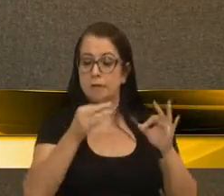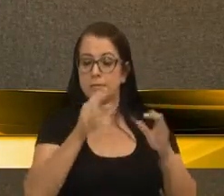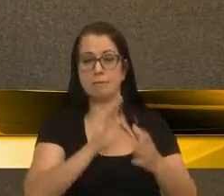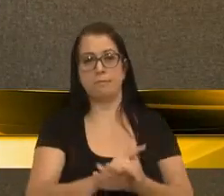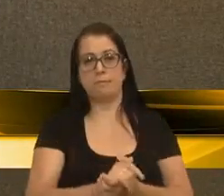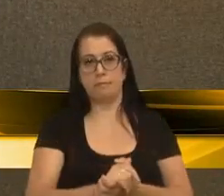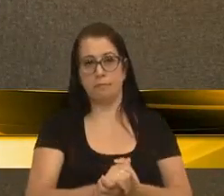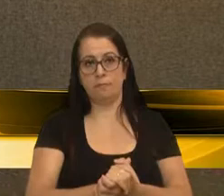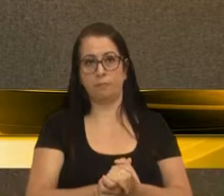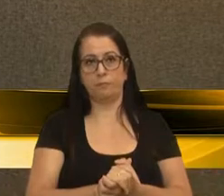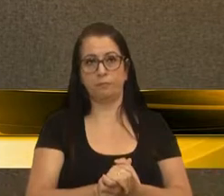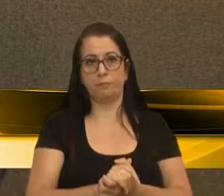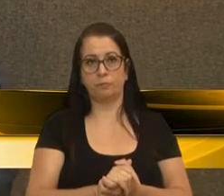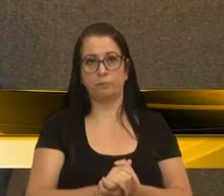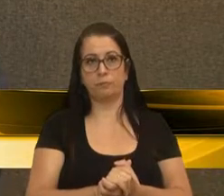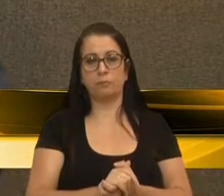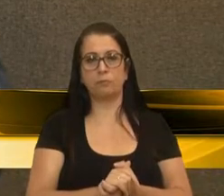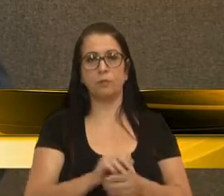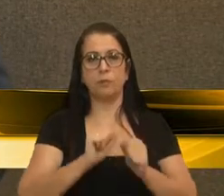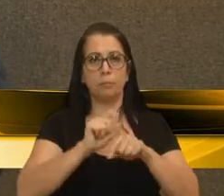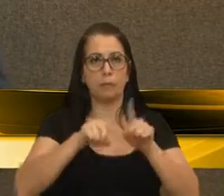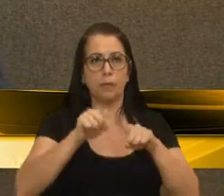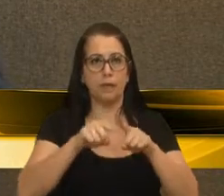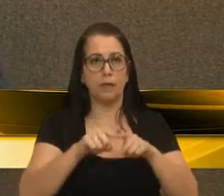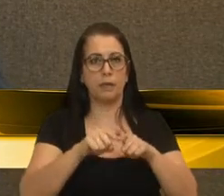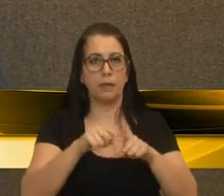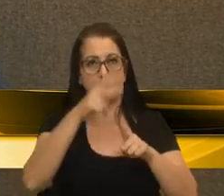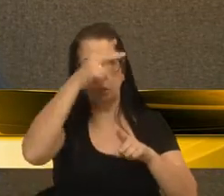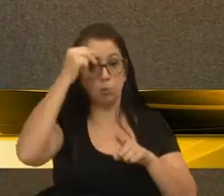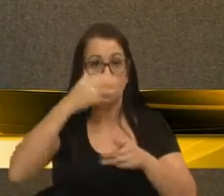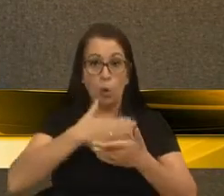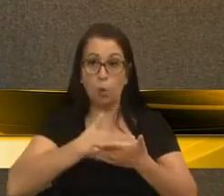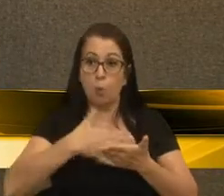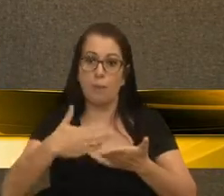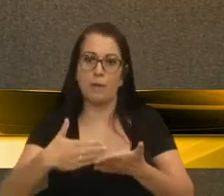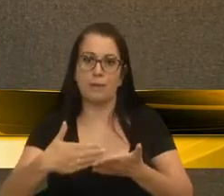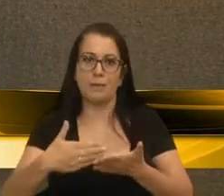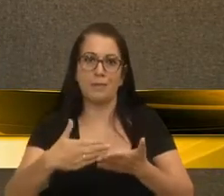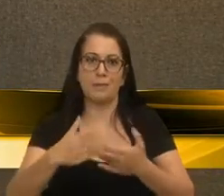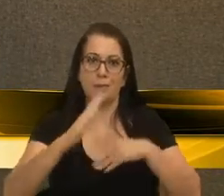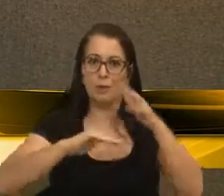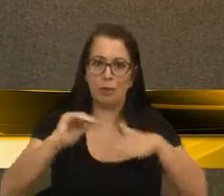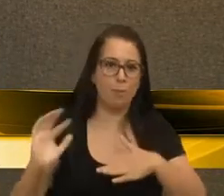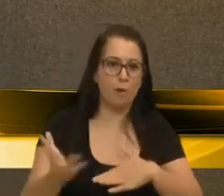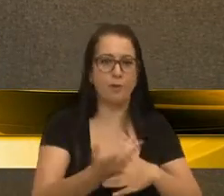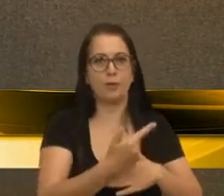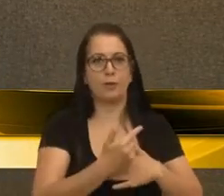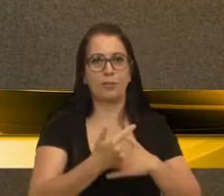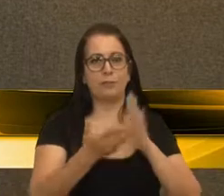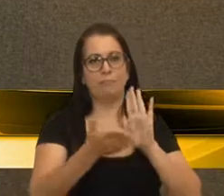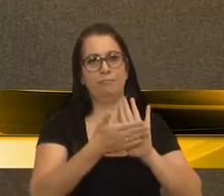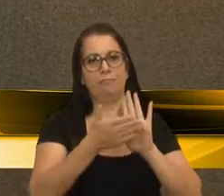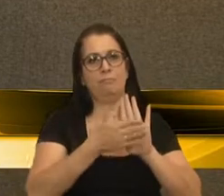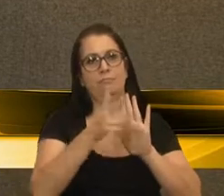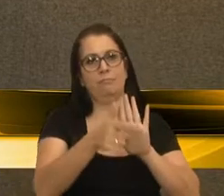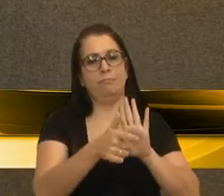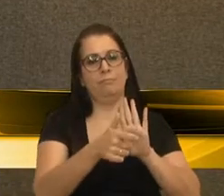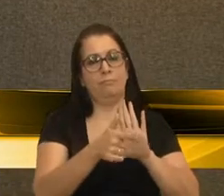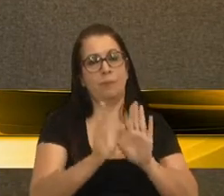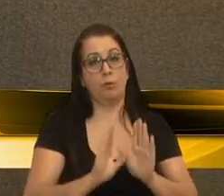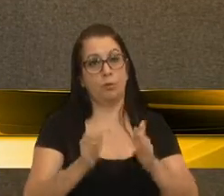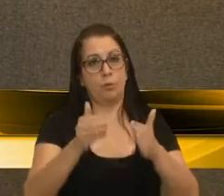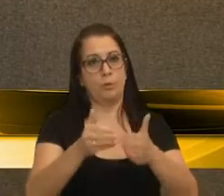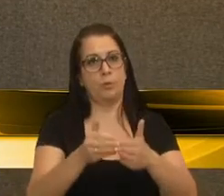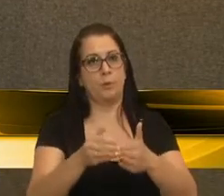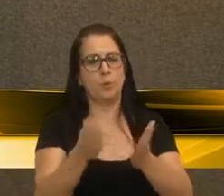de que o mercado público é o carro-chefe, né, dessas obras todas que foram propostas, né, pela comissão